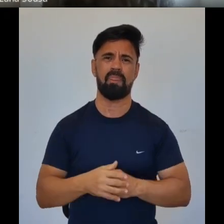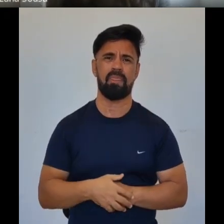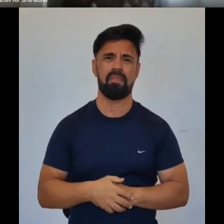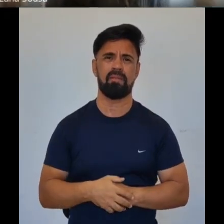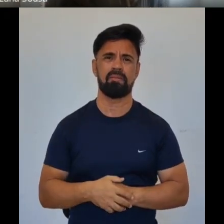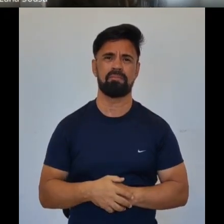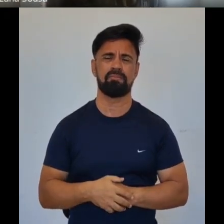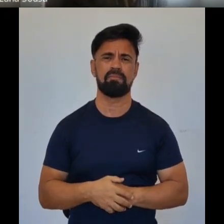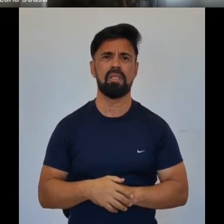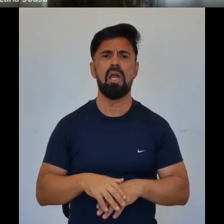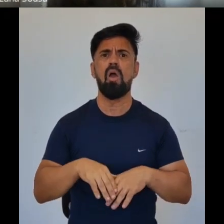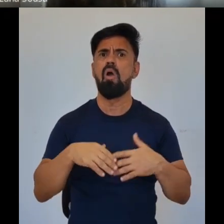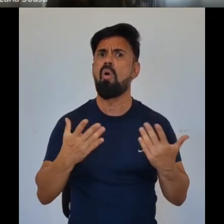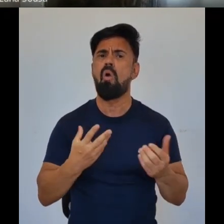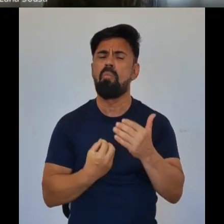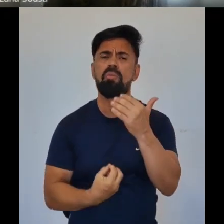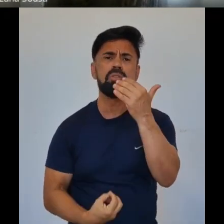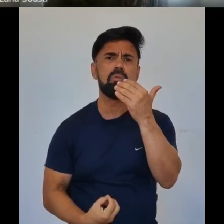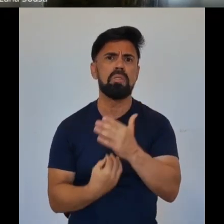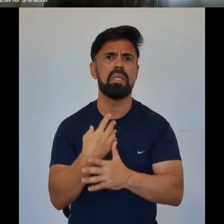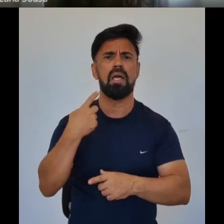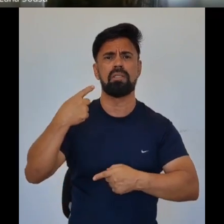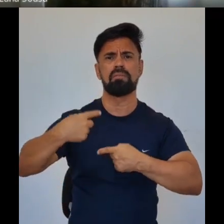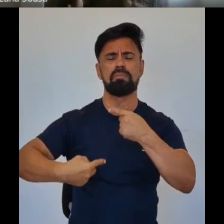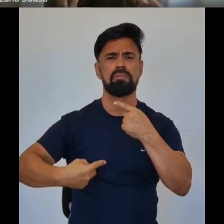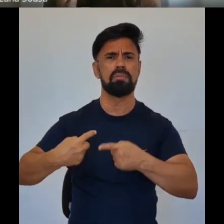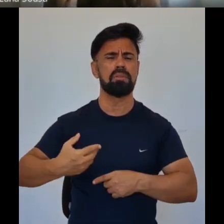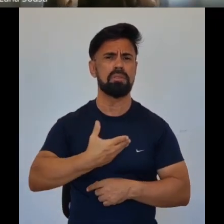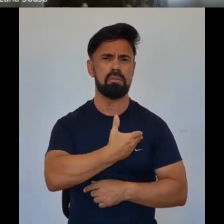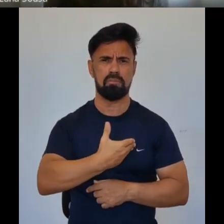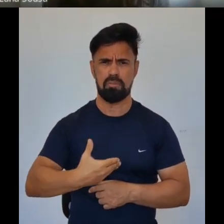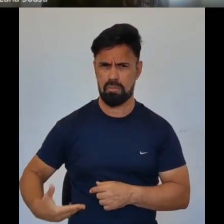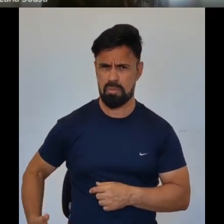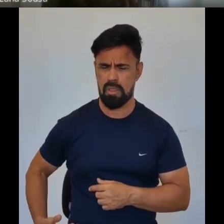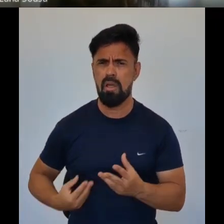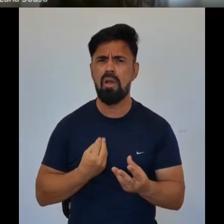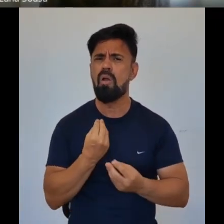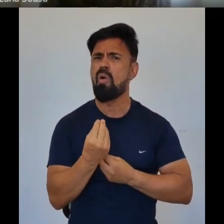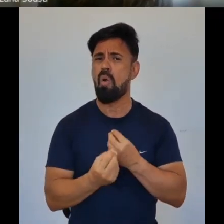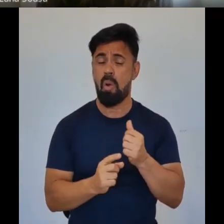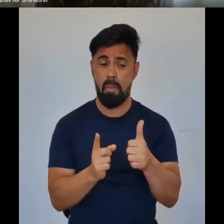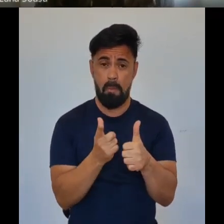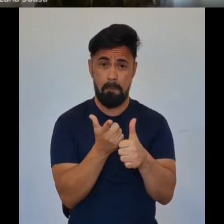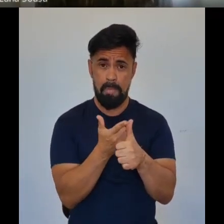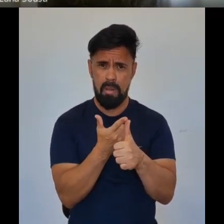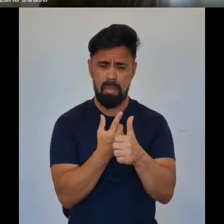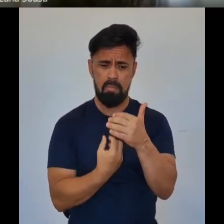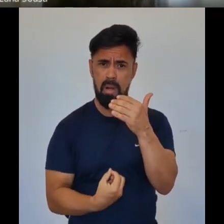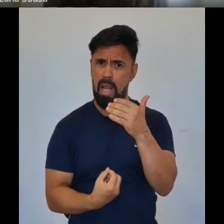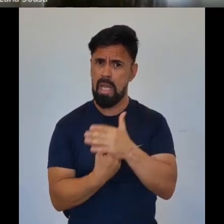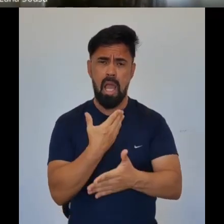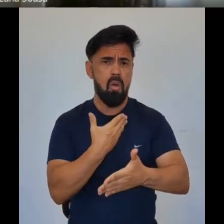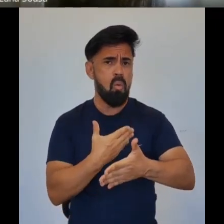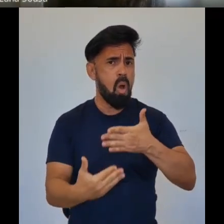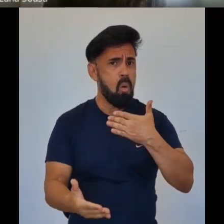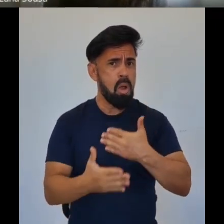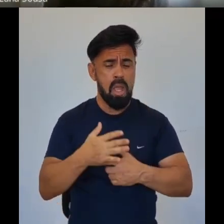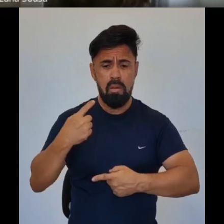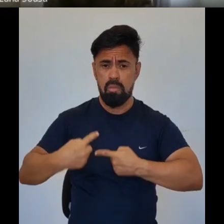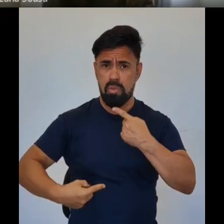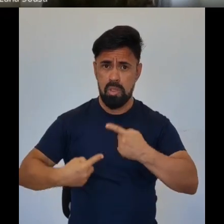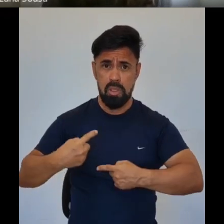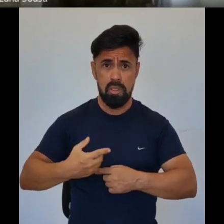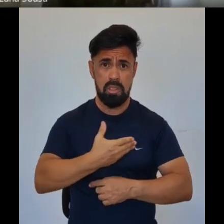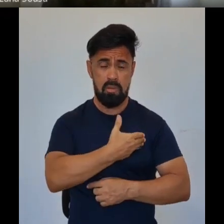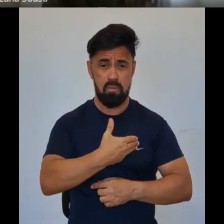E como que são criadas essas políticas públicas? Bom, primeiro, para criar qualquer política pública, existe uma